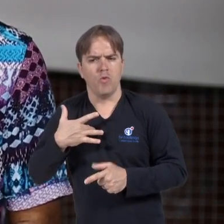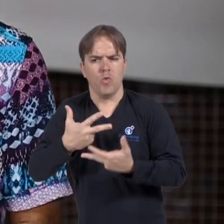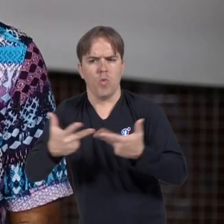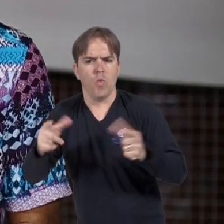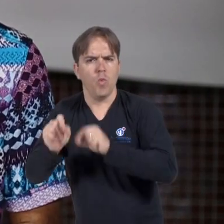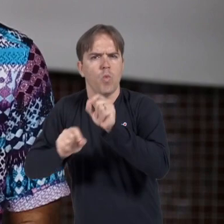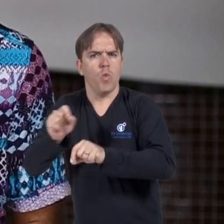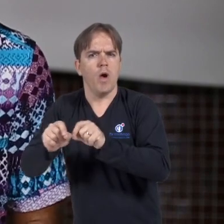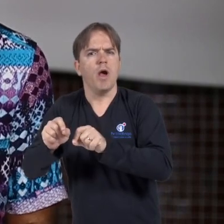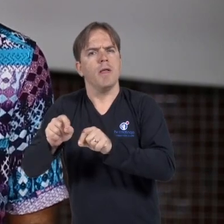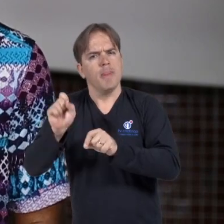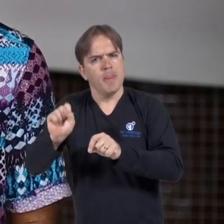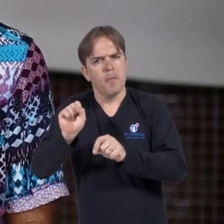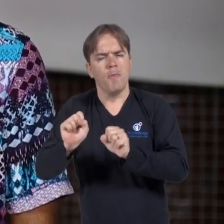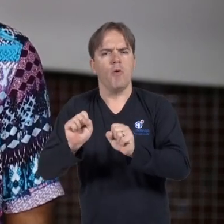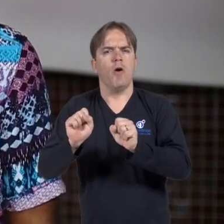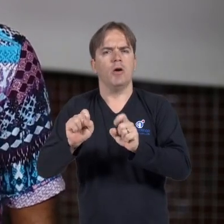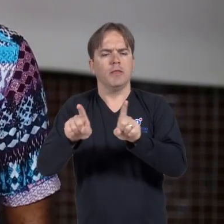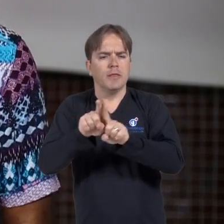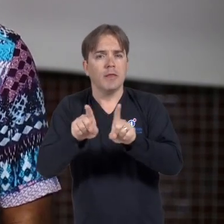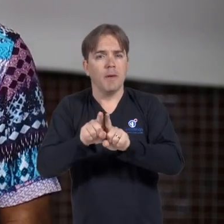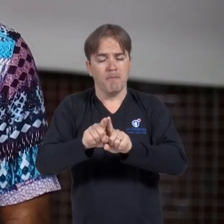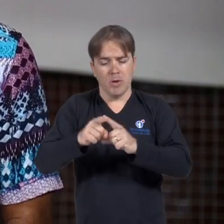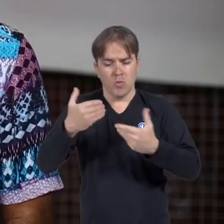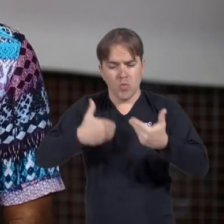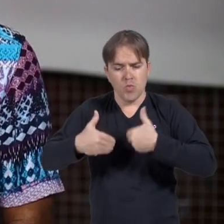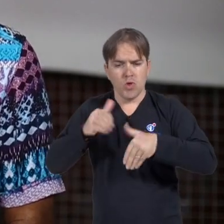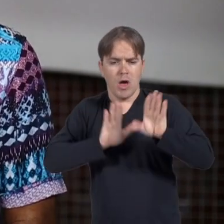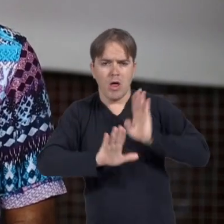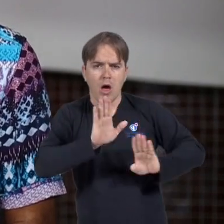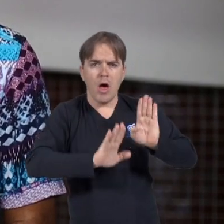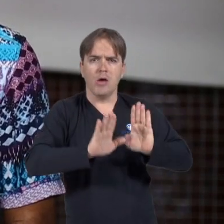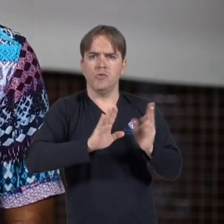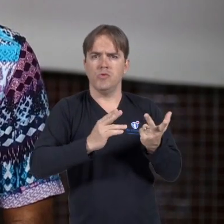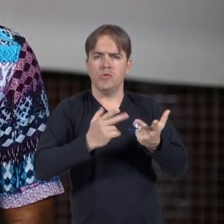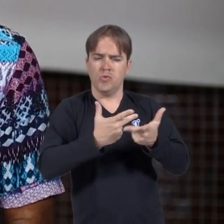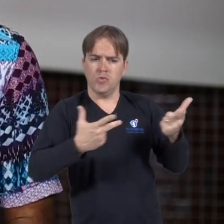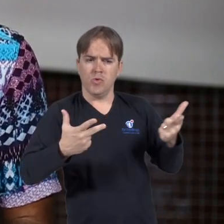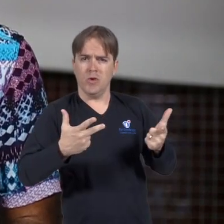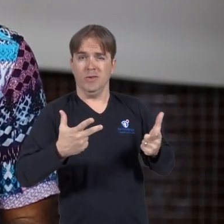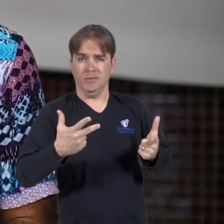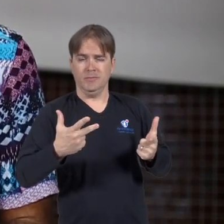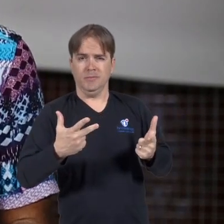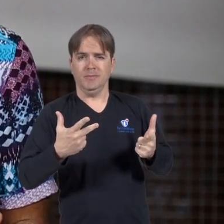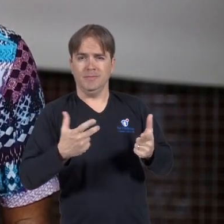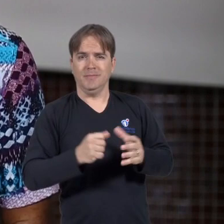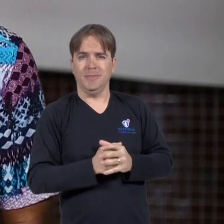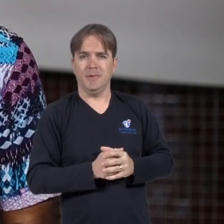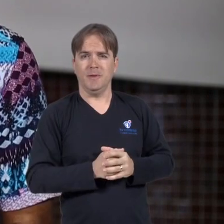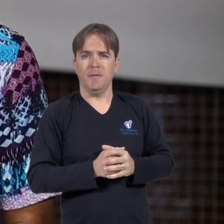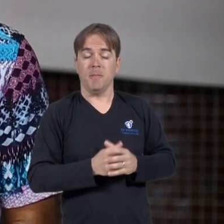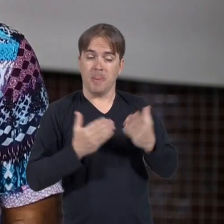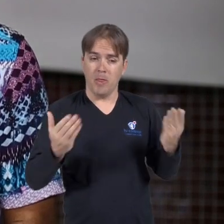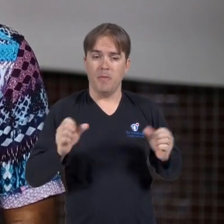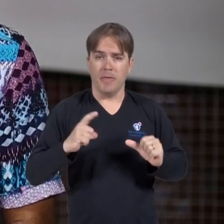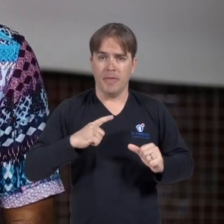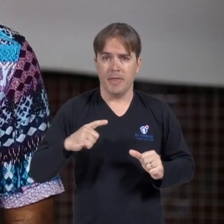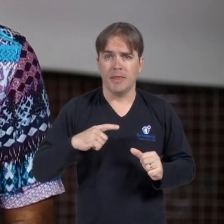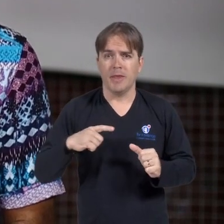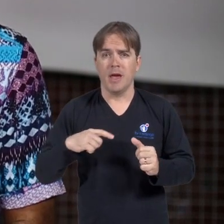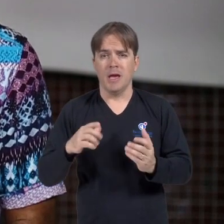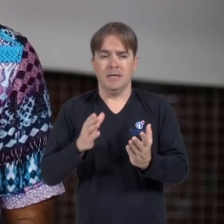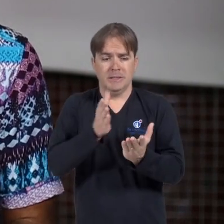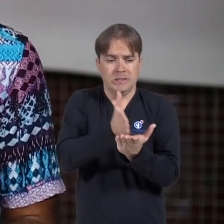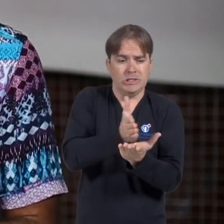não vem alinhado com o próprio cuidado no cotidiano, ele cria uma grande aresta, uma grande fissura